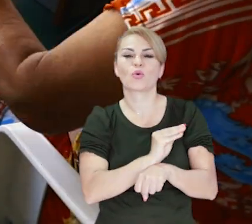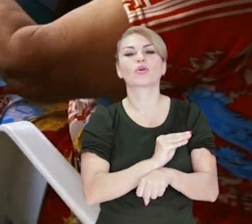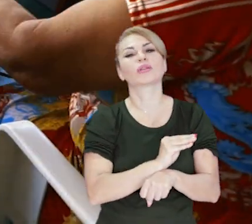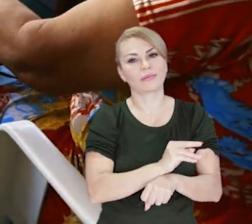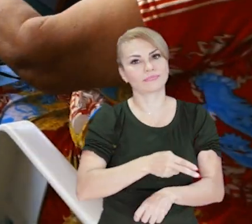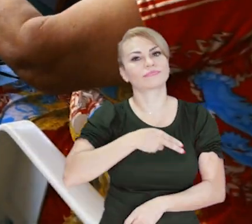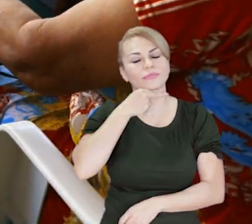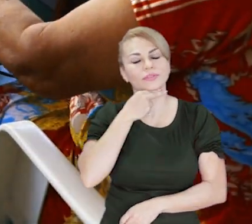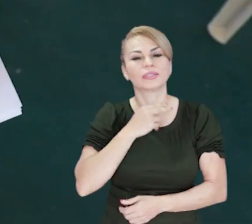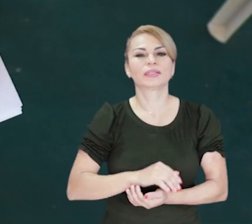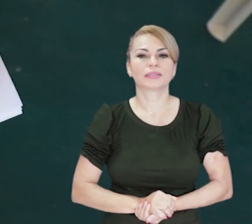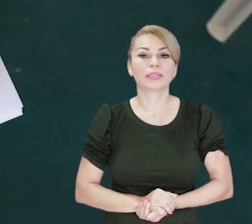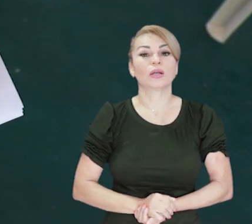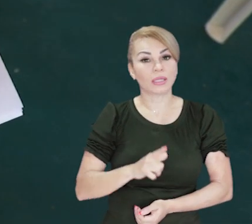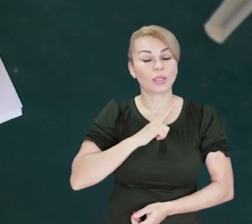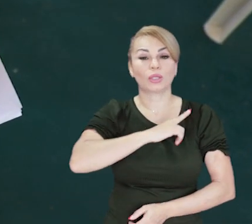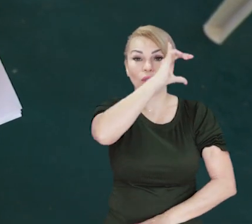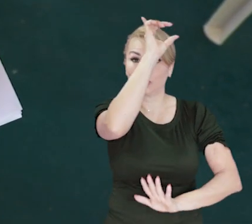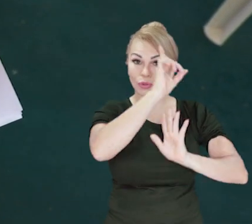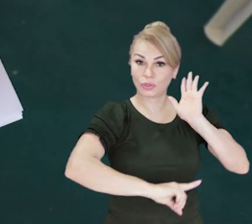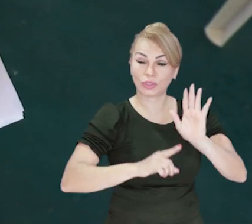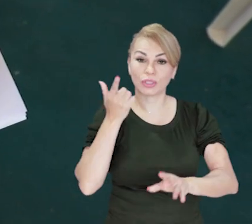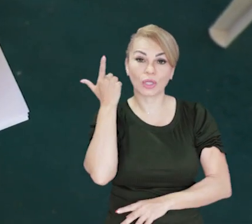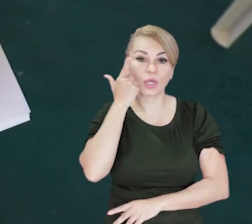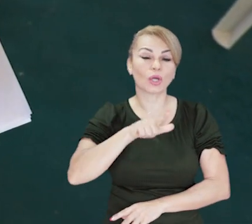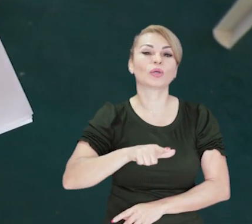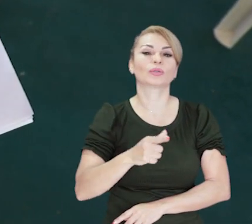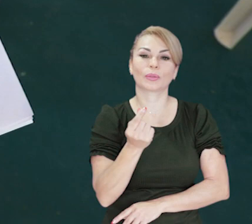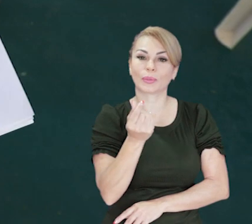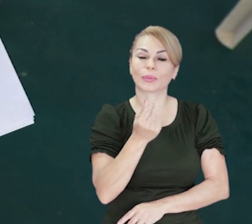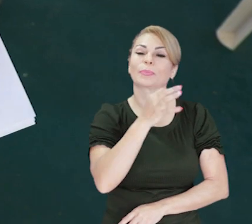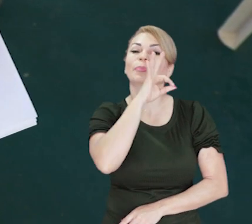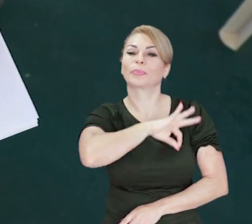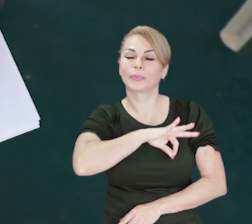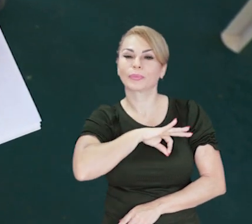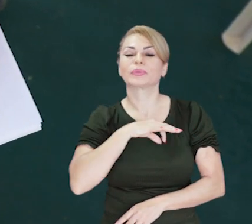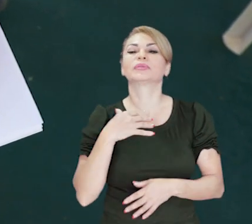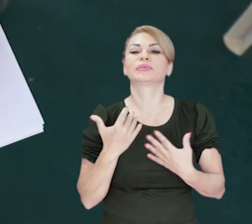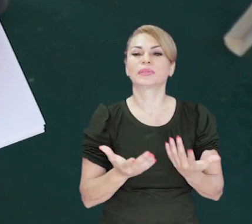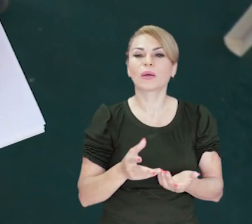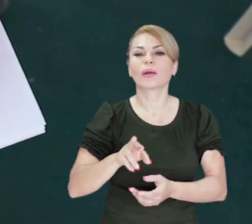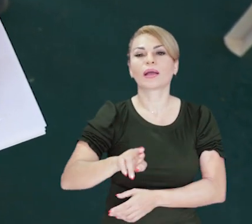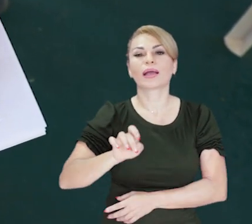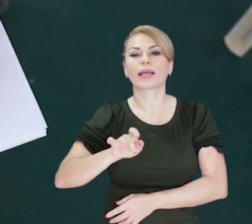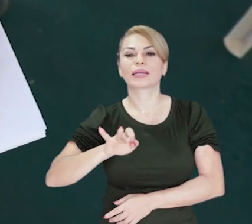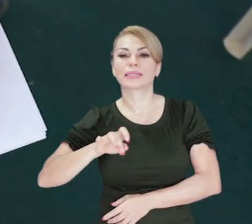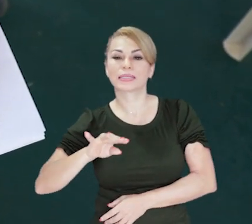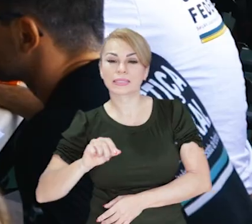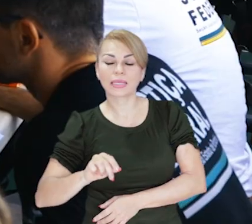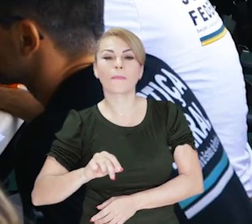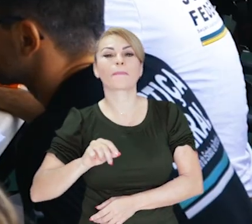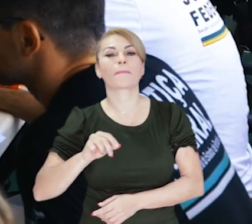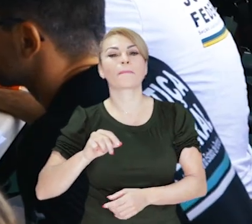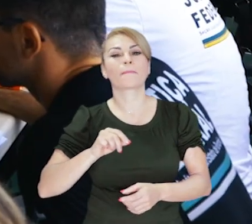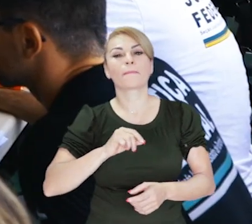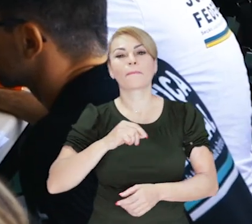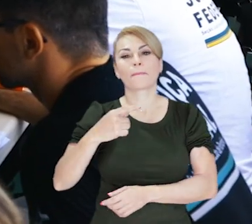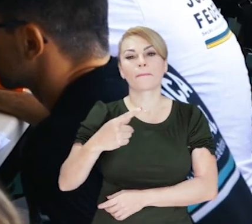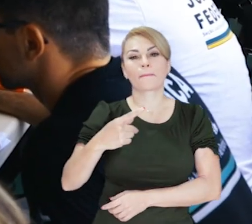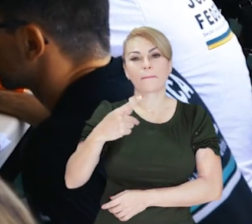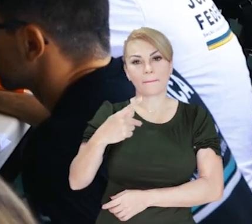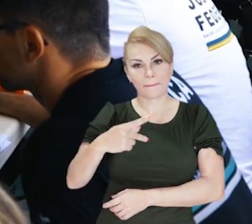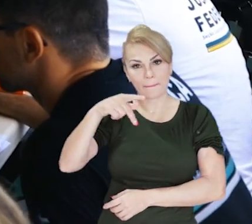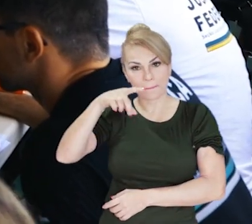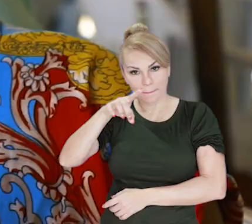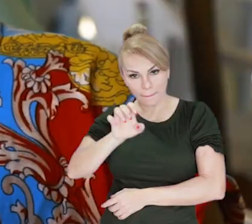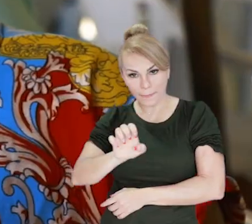ao pagamento para a avó, o retroativo será pago por meio de uma requisição de pequeno valor pela Previdência Social. Uma conquista em